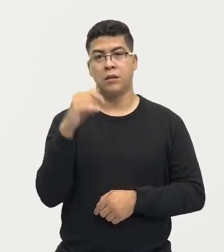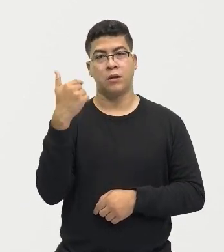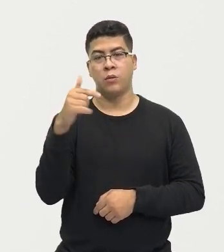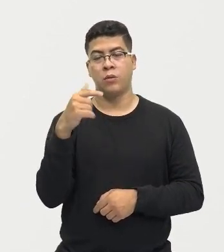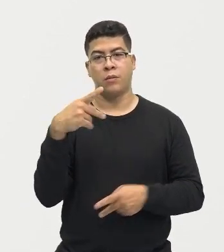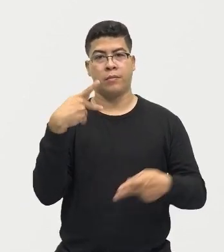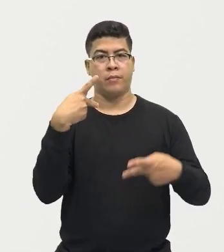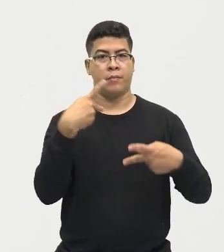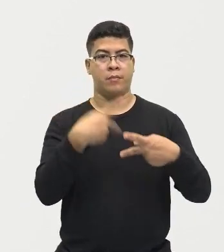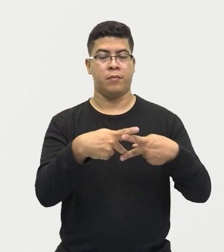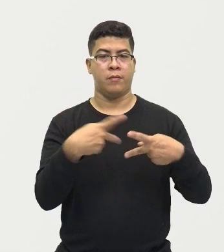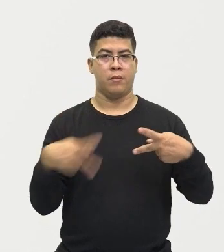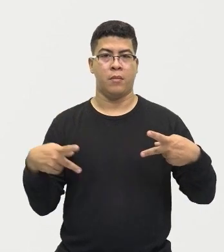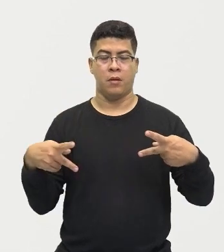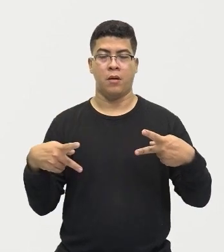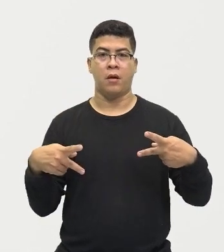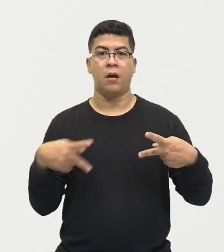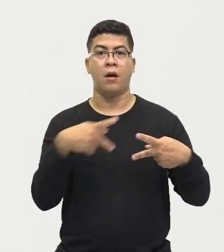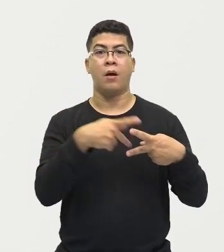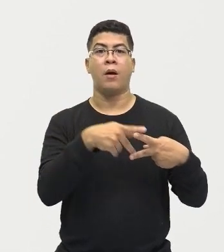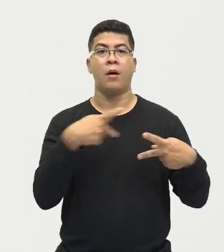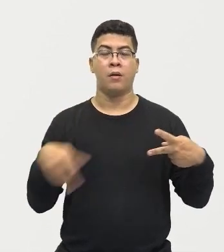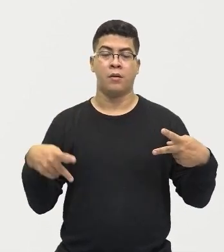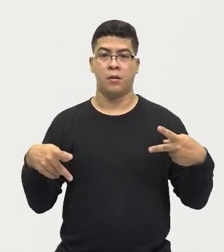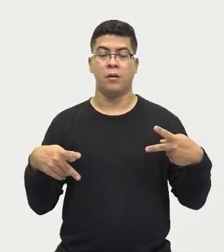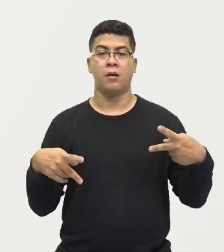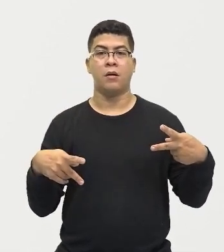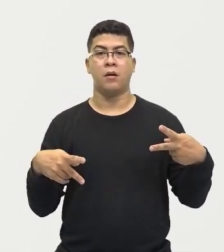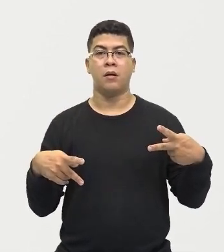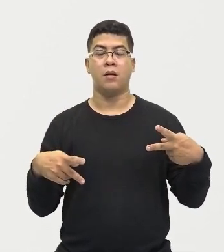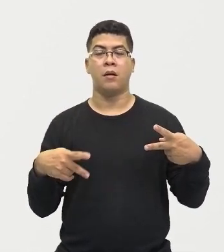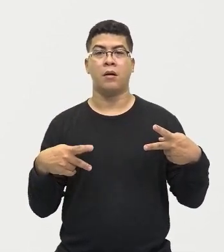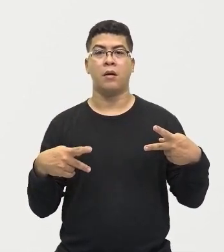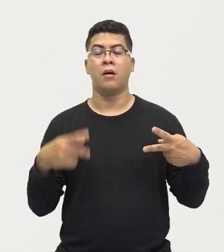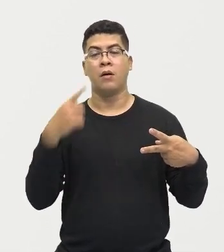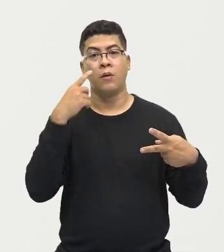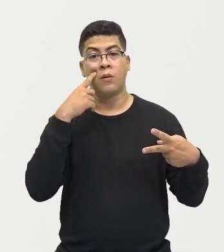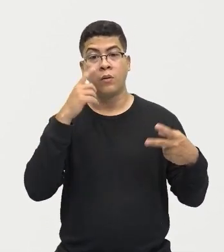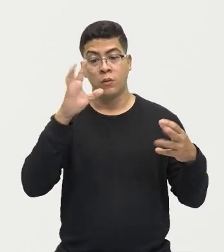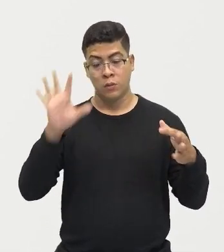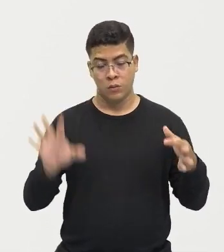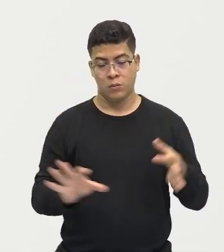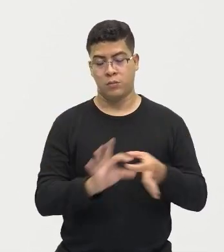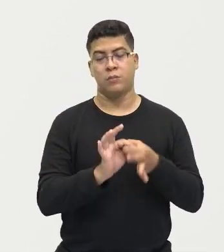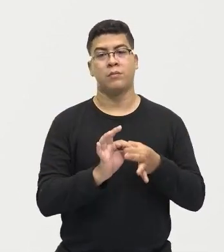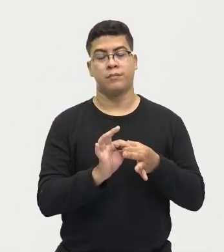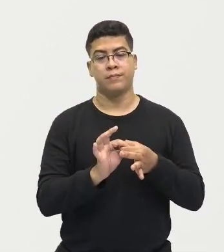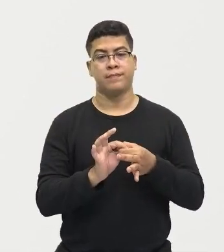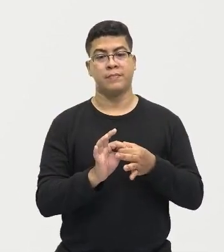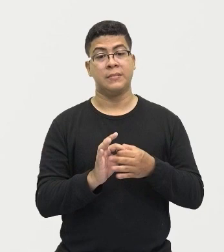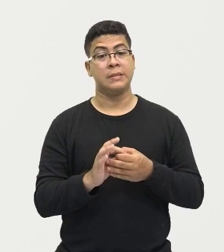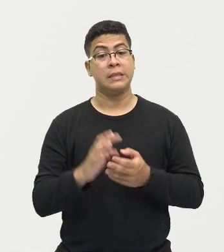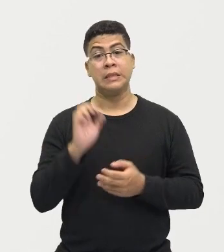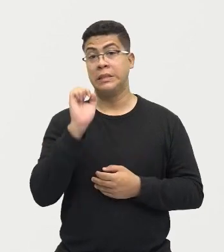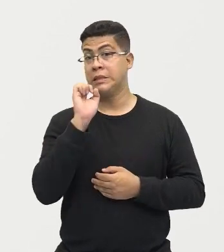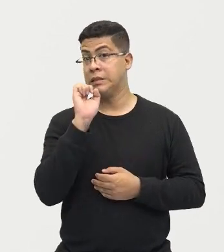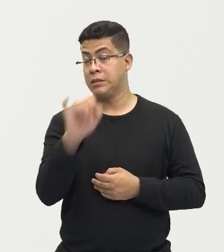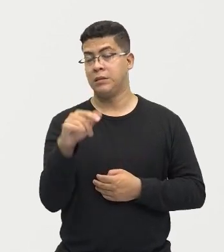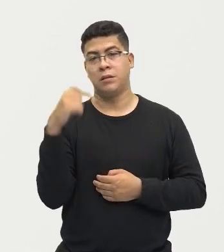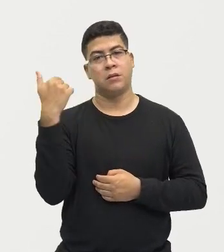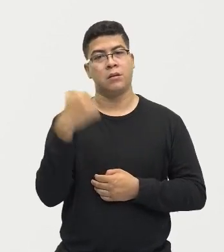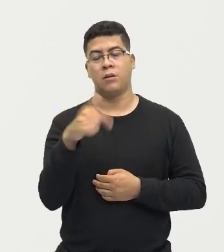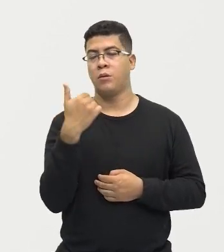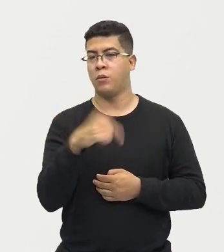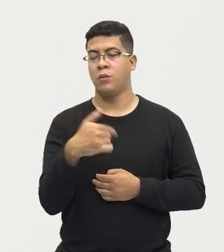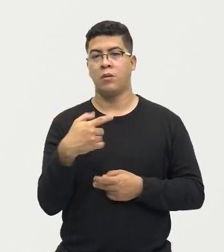você relembrar. Ele é um verbo transitivo, ele precisa transitar até o seu complemento. Quando ele não tem essa